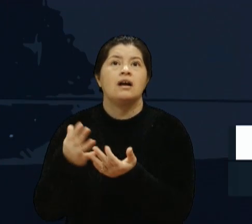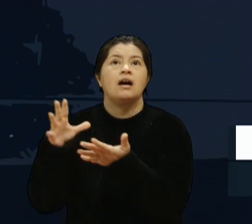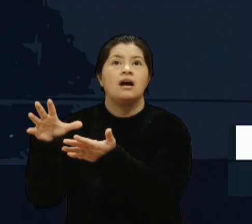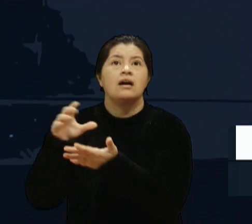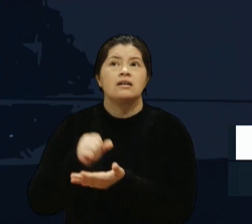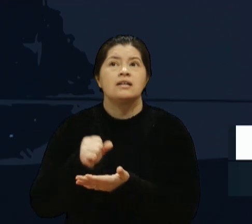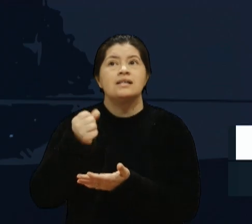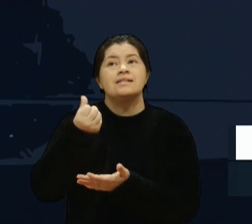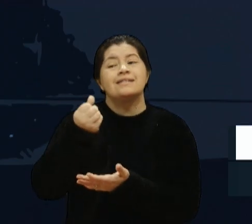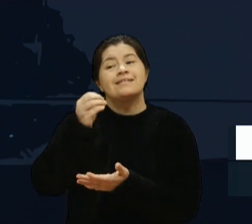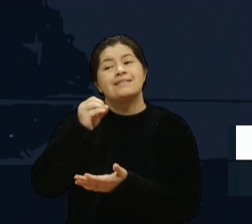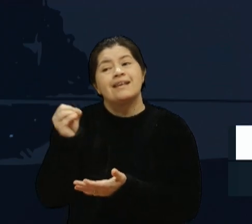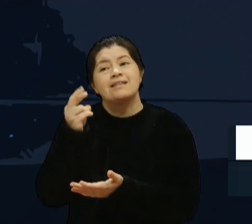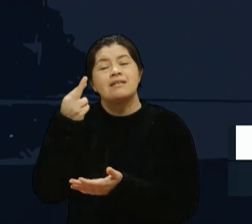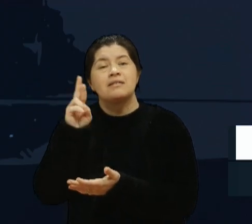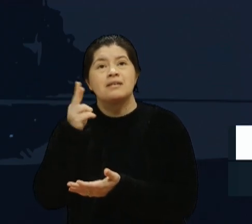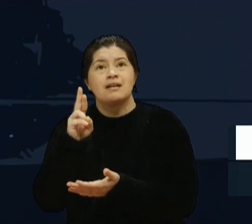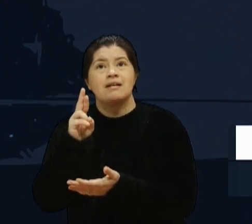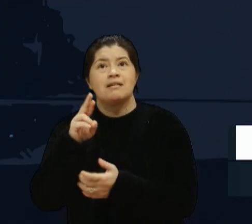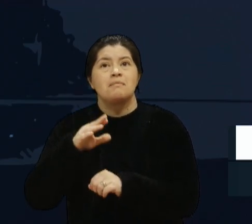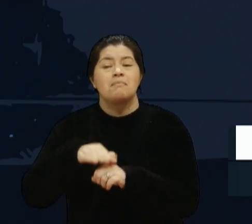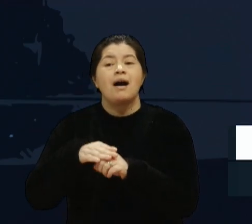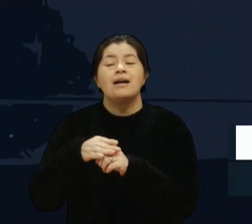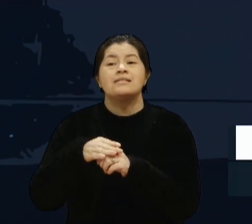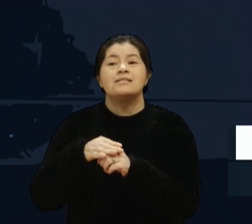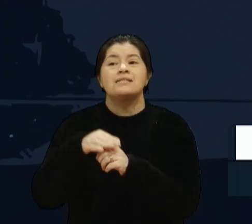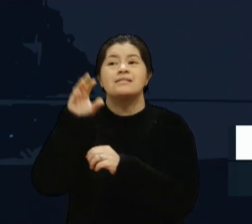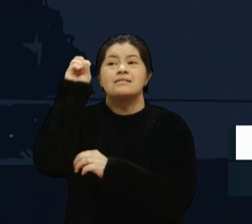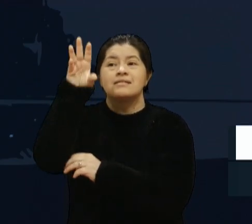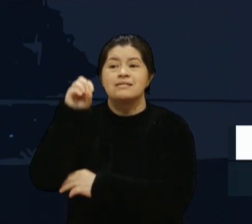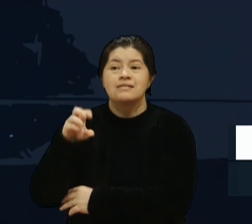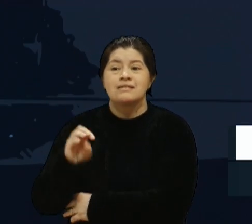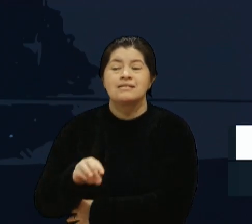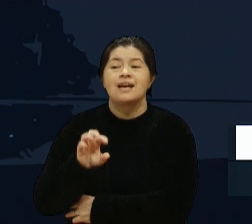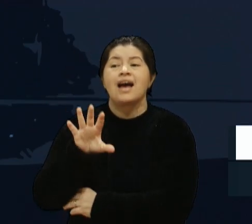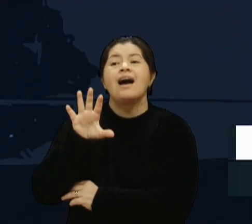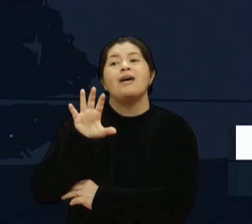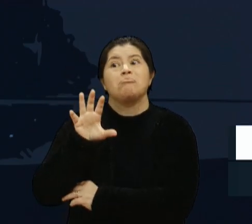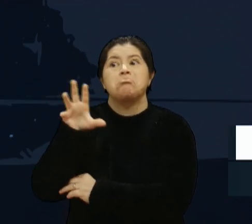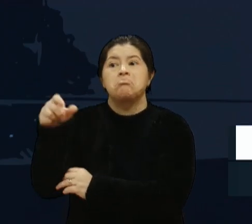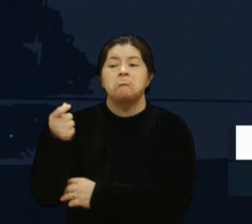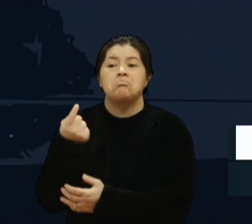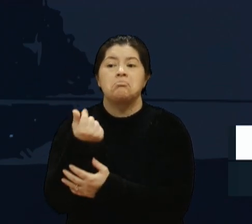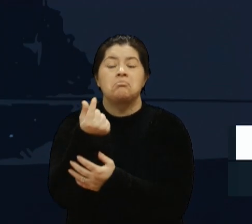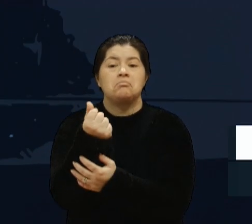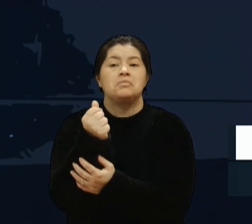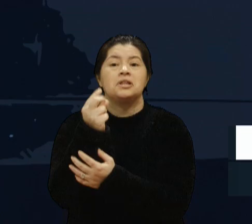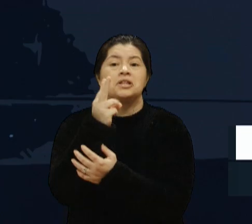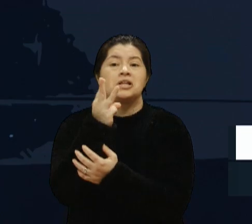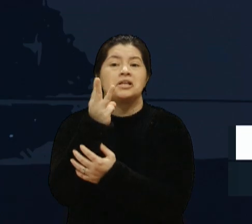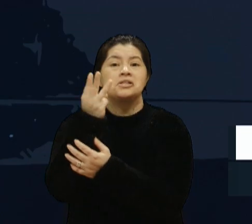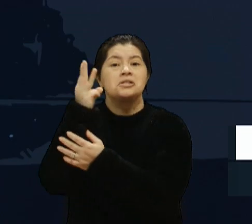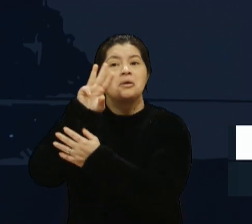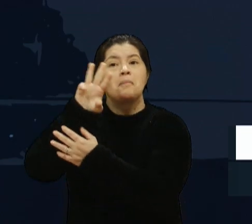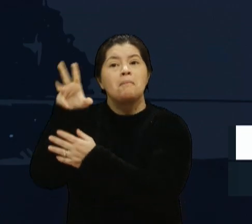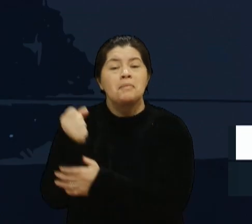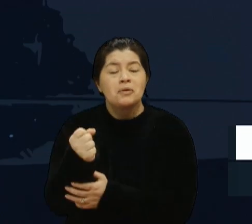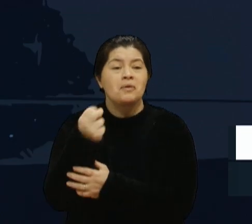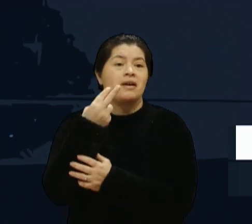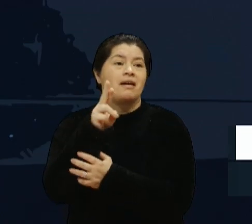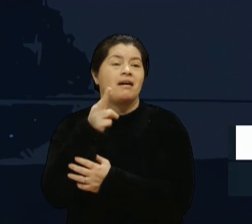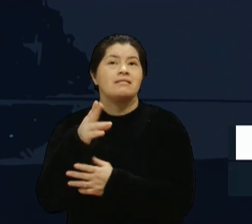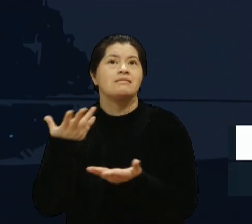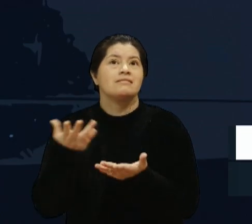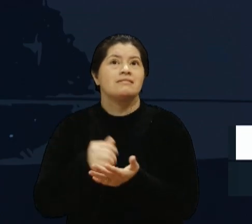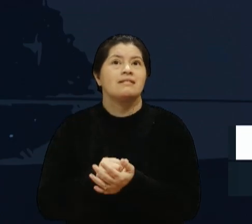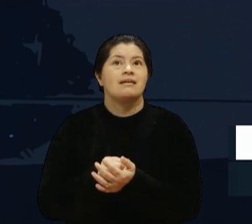de R$600, mais a sinaleira ele ganha R$3.000 por mês. Outro que nós detectamos, nós temos moradores de rua que não